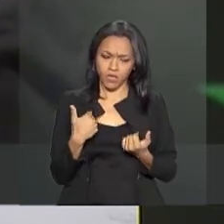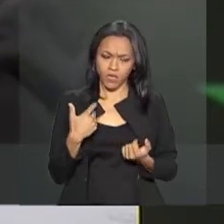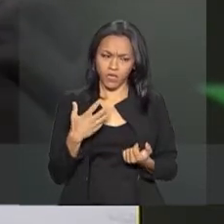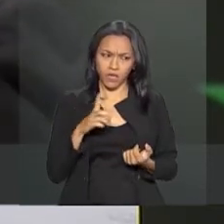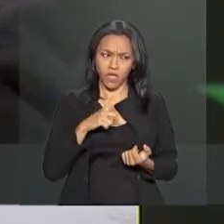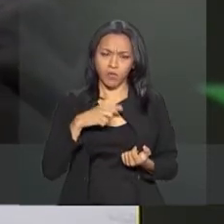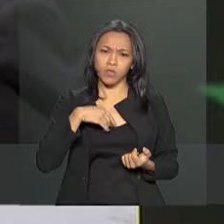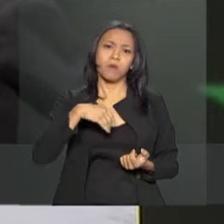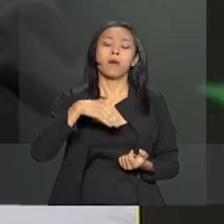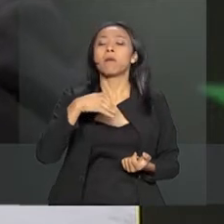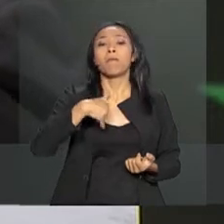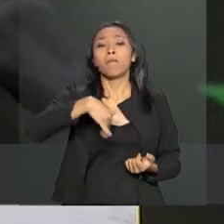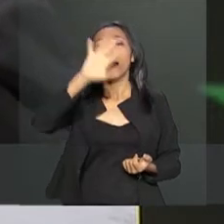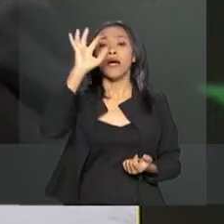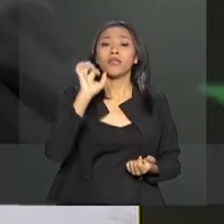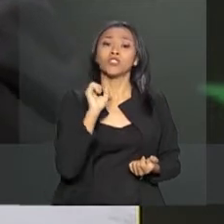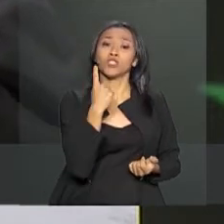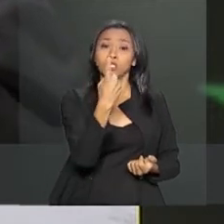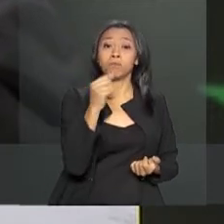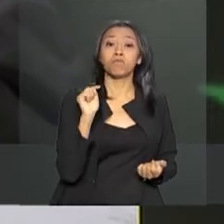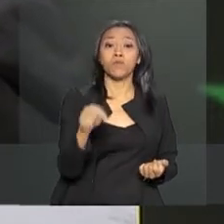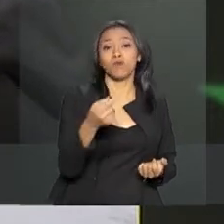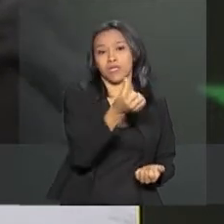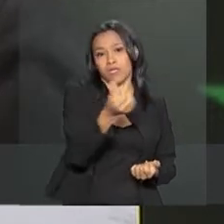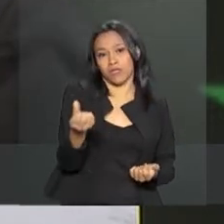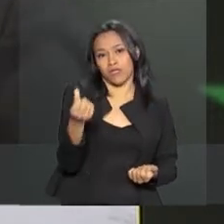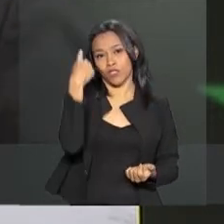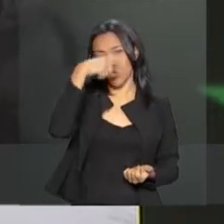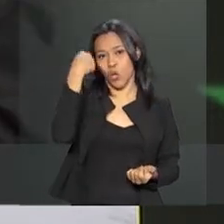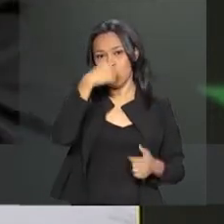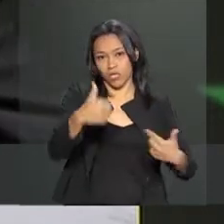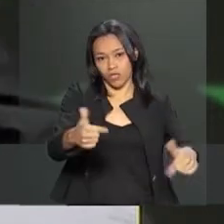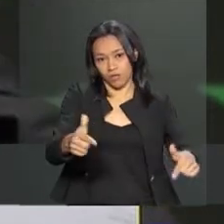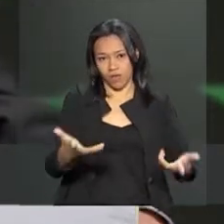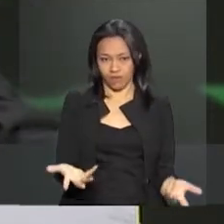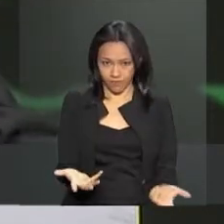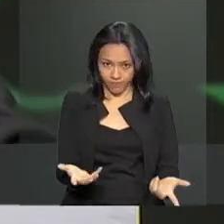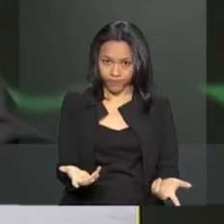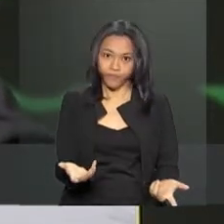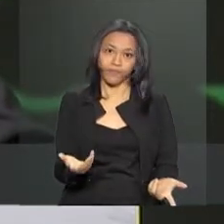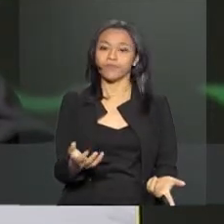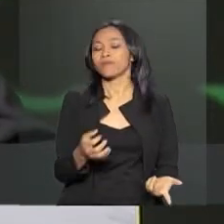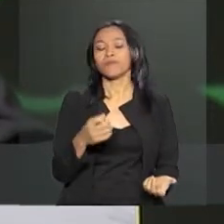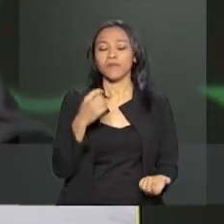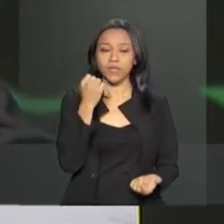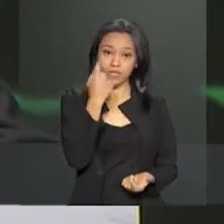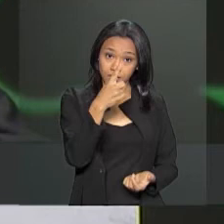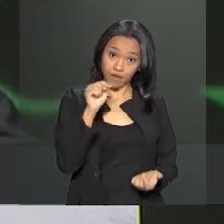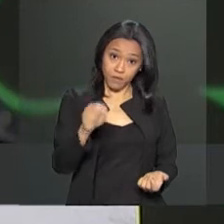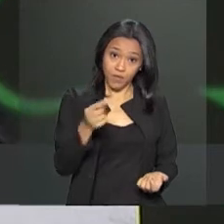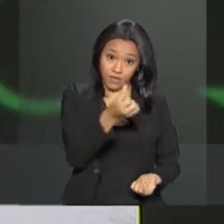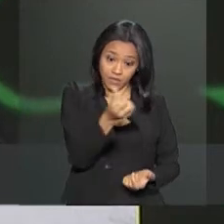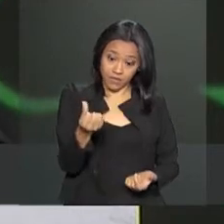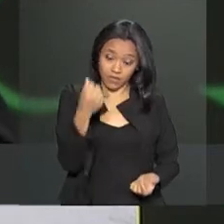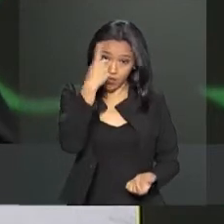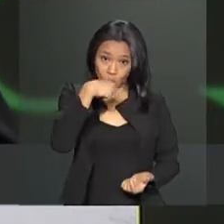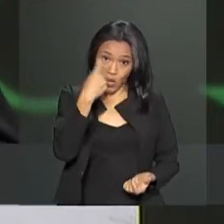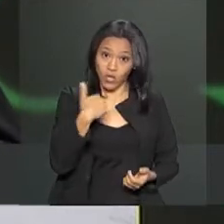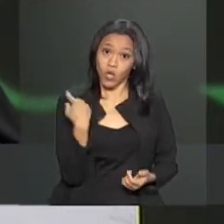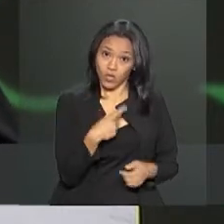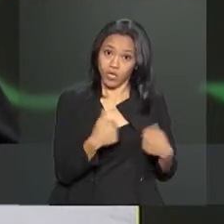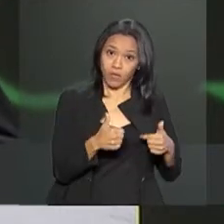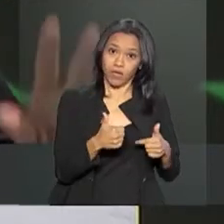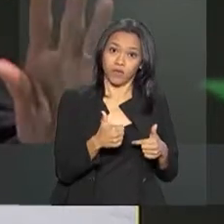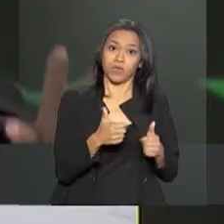1.600 horas de trabalho ainda pela frente. De modo que nessas 1.600 horas, como nós trabalhamos por hora, nós vamos